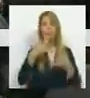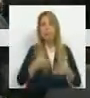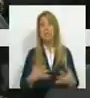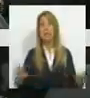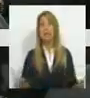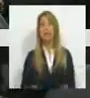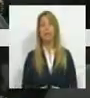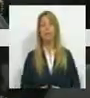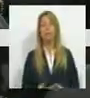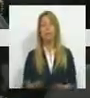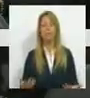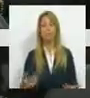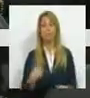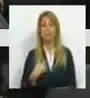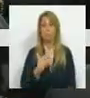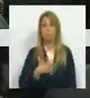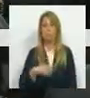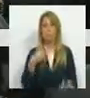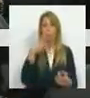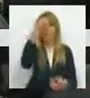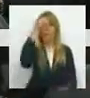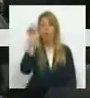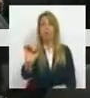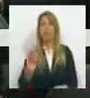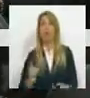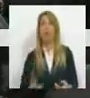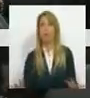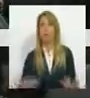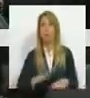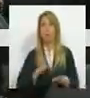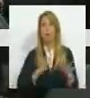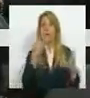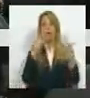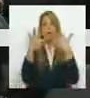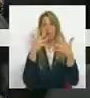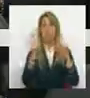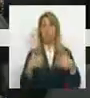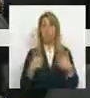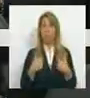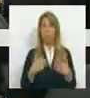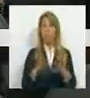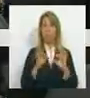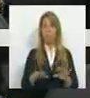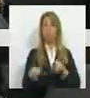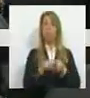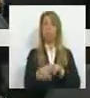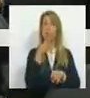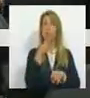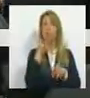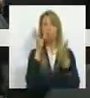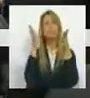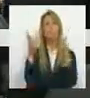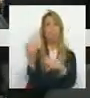vossa posição sobre esta dimensão da transparência. Da nossa parte, enquanto deputados, estaremos atentos ao